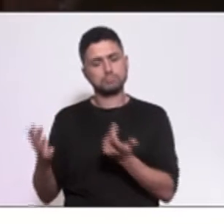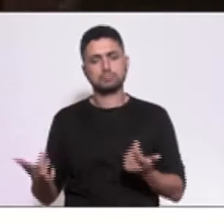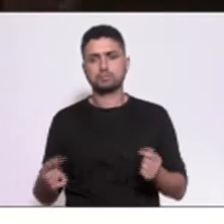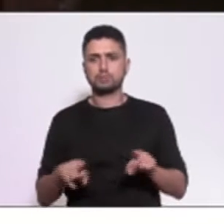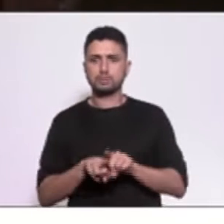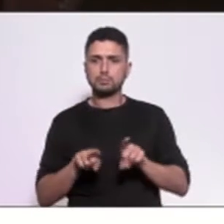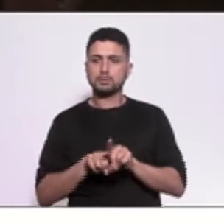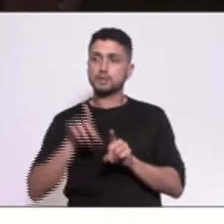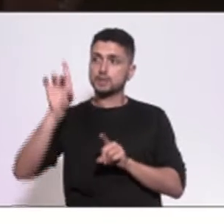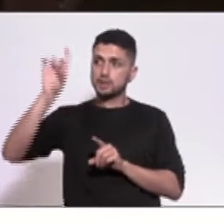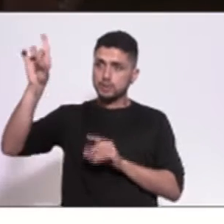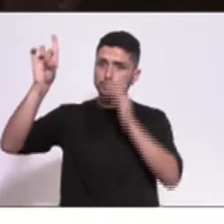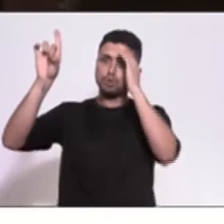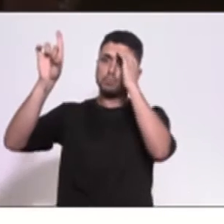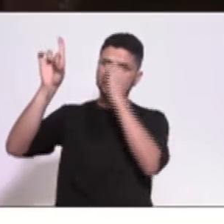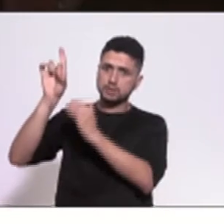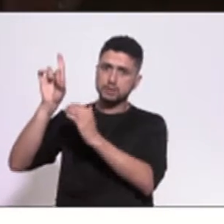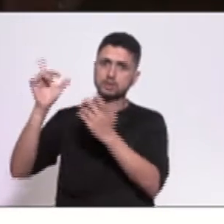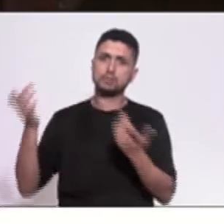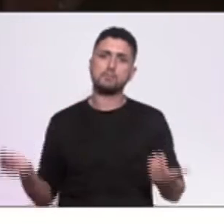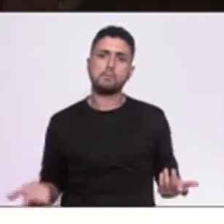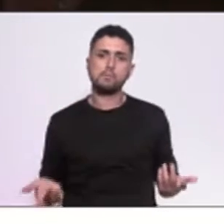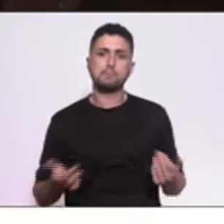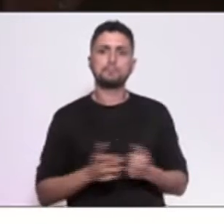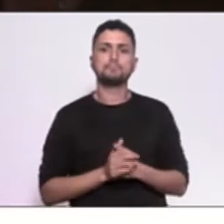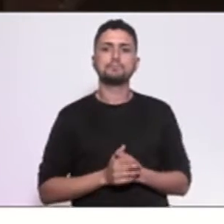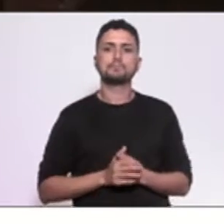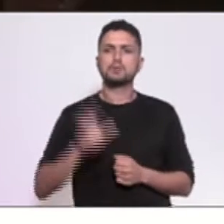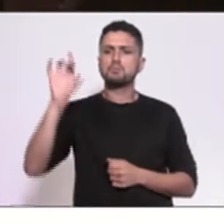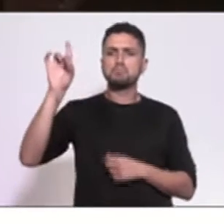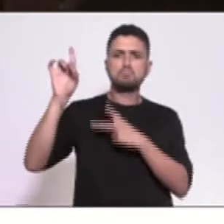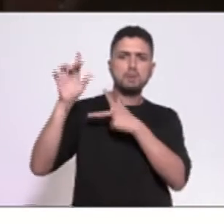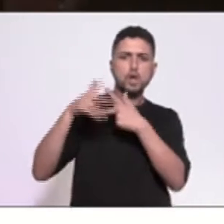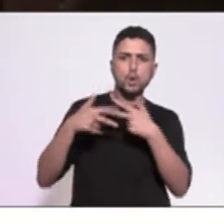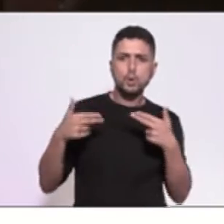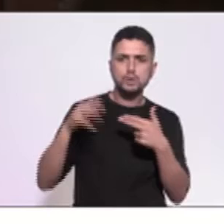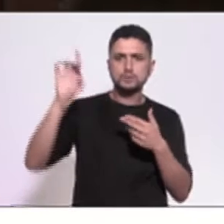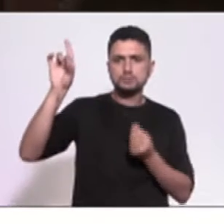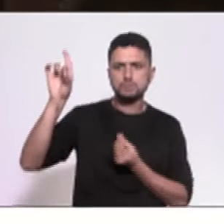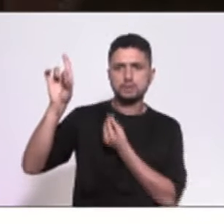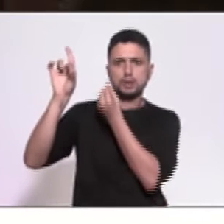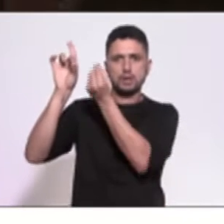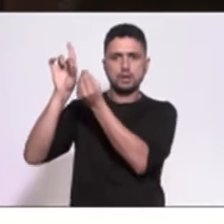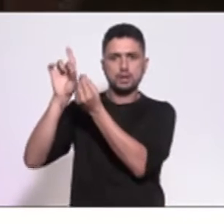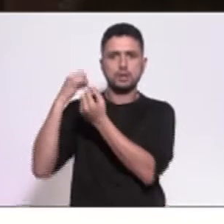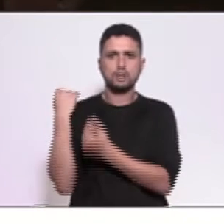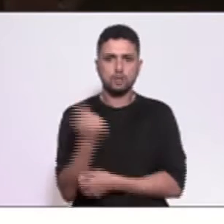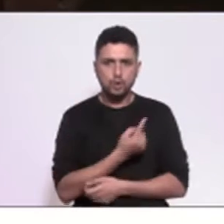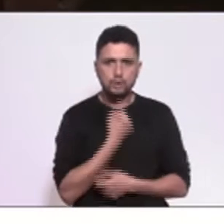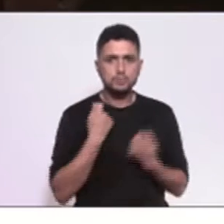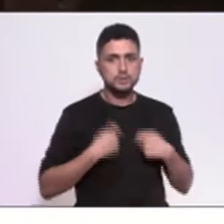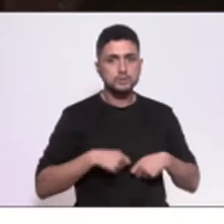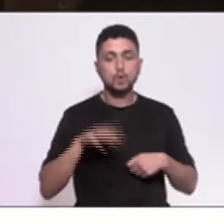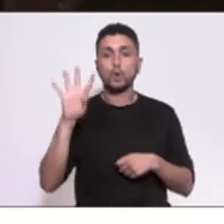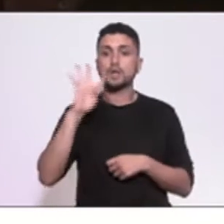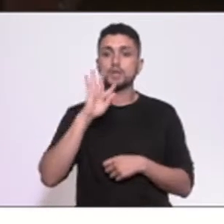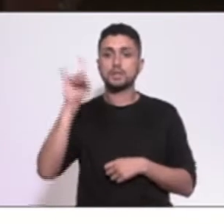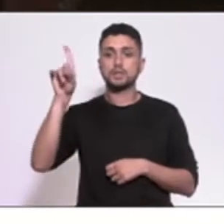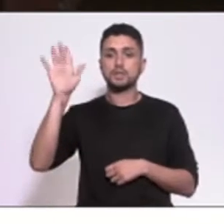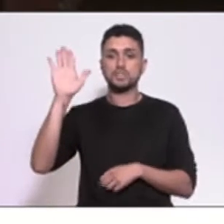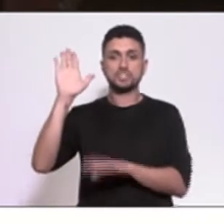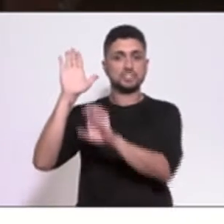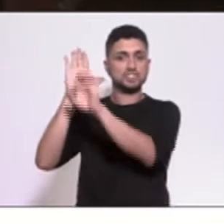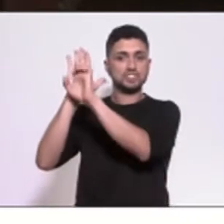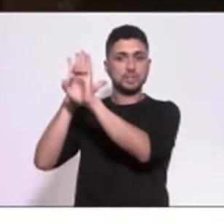Deus. Para dar alguma coisa para Deus, eu preciso conhecer seus estatutos, que